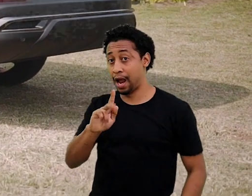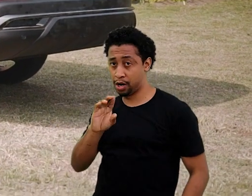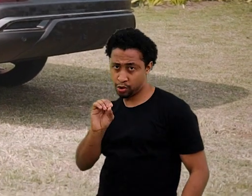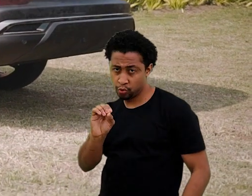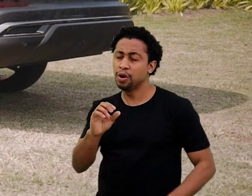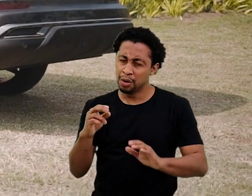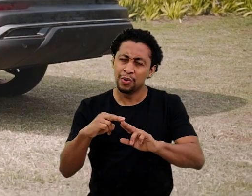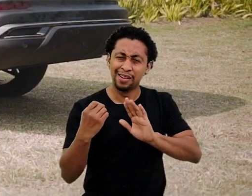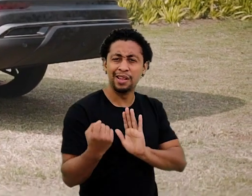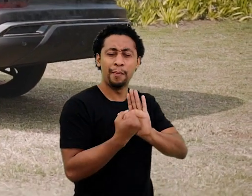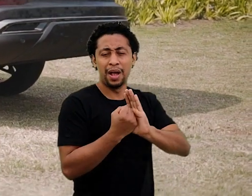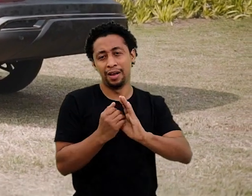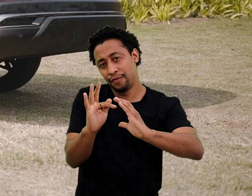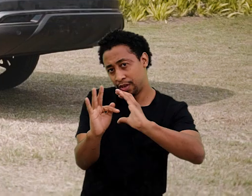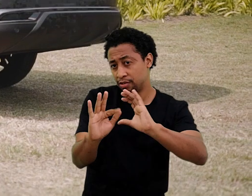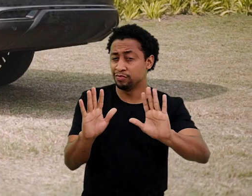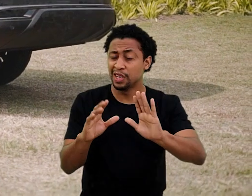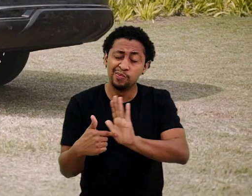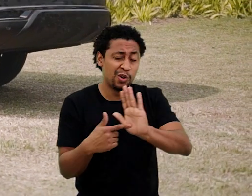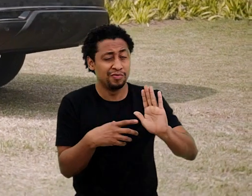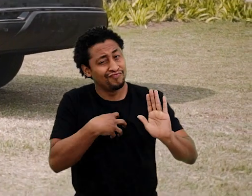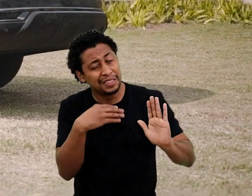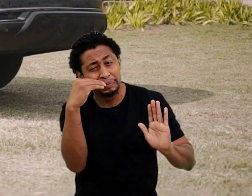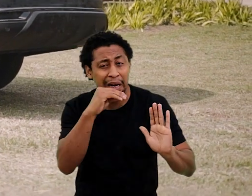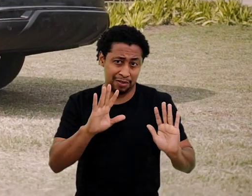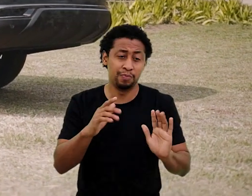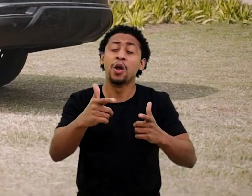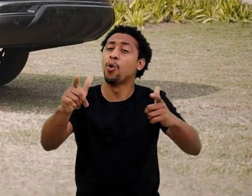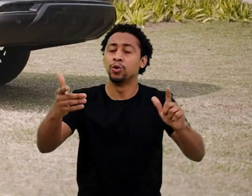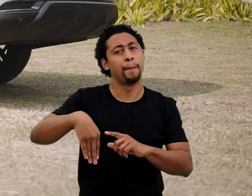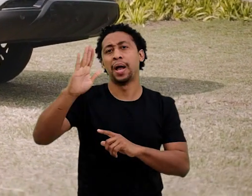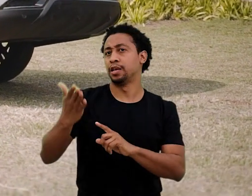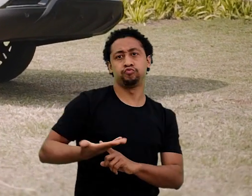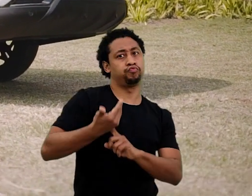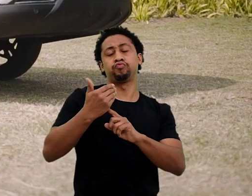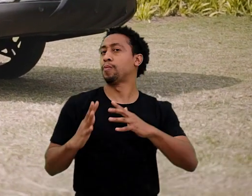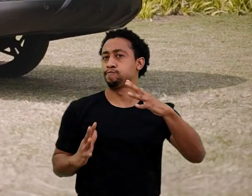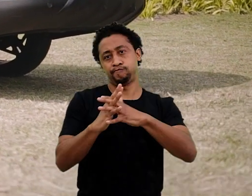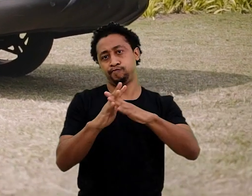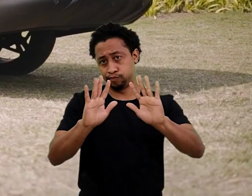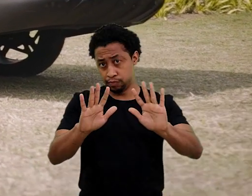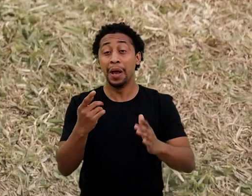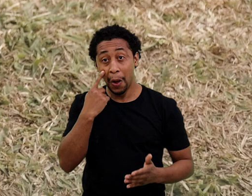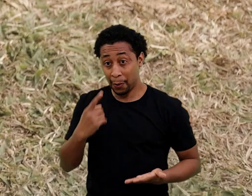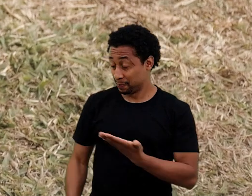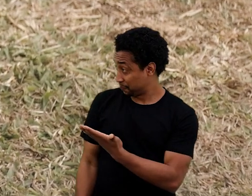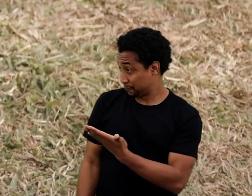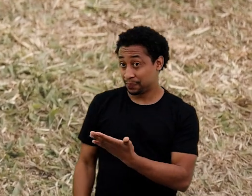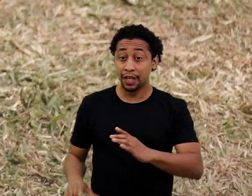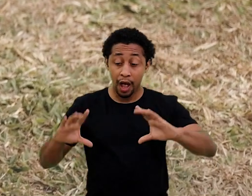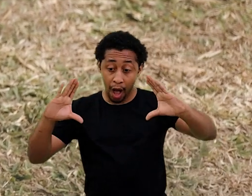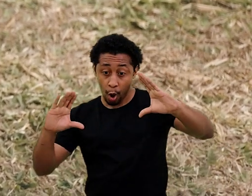fraco aqui dessa plataforma, que em quase todos os outros sentidos é realmente bastante moderna. Uma coisa interessante de observar é que aqui no Fastback a gente tem rodas